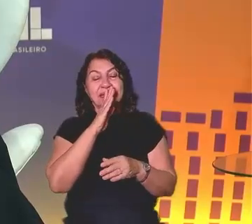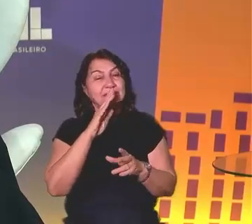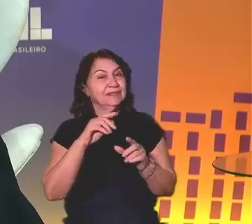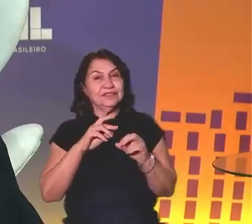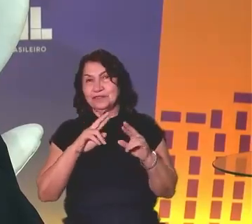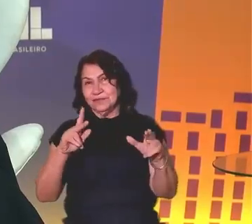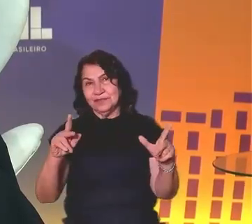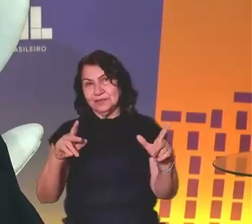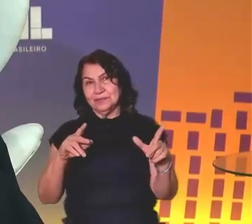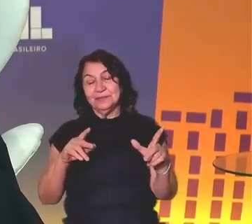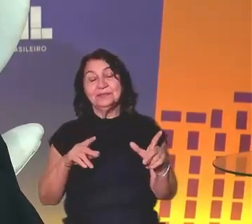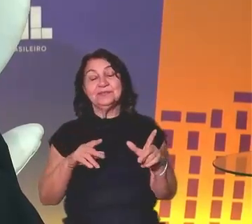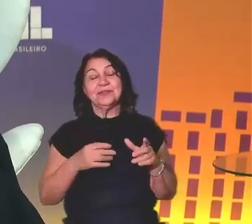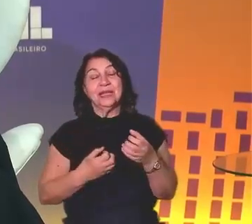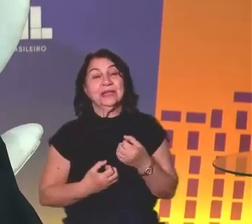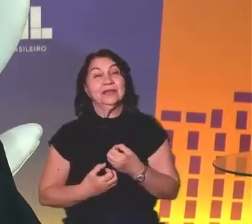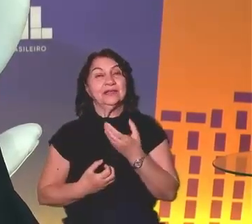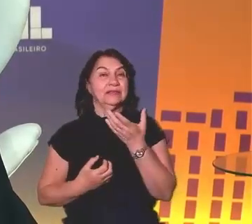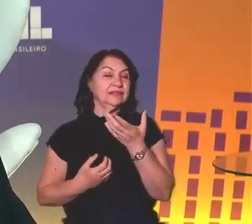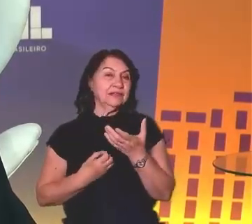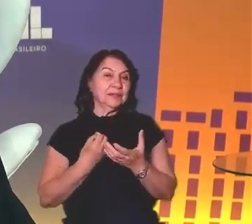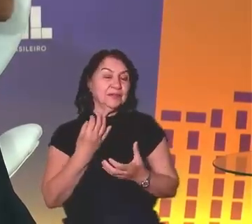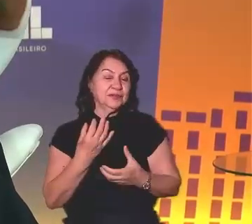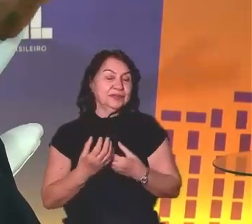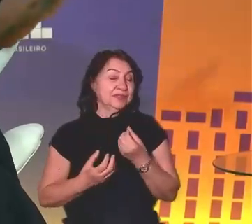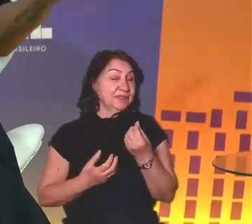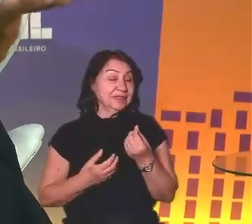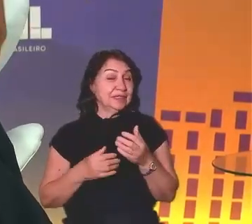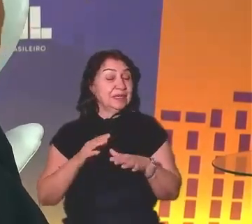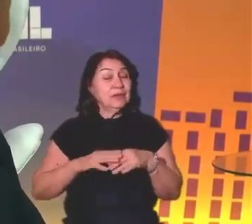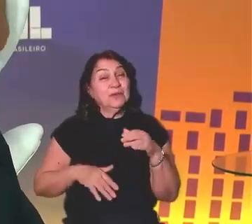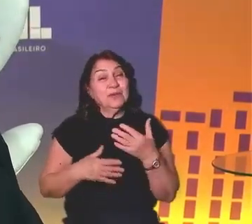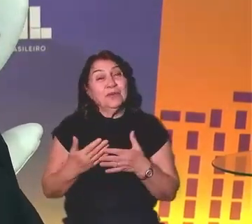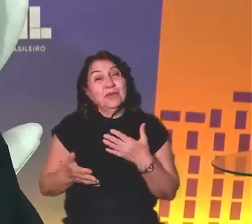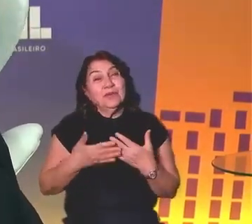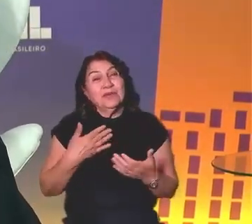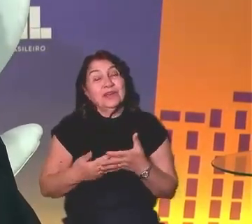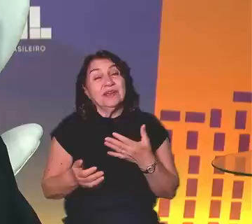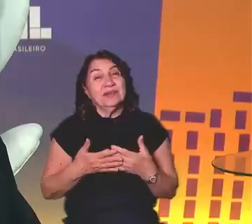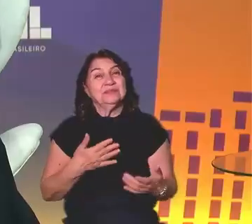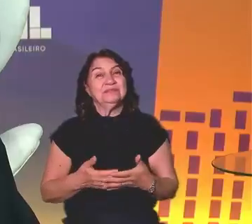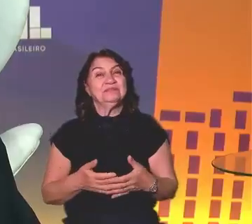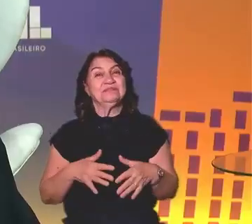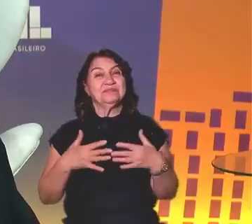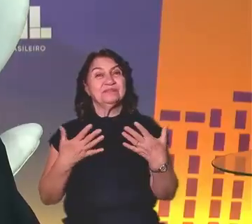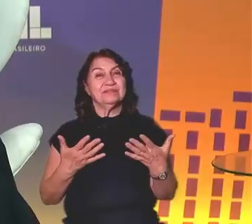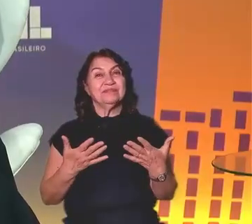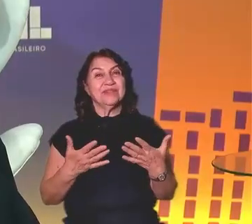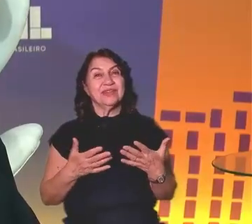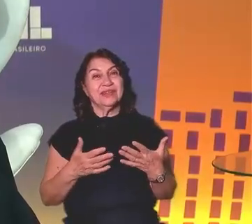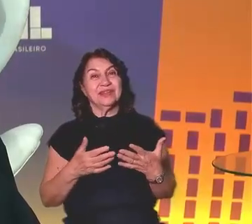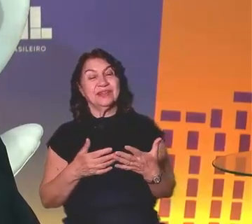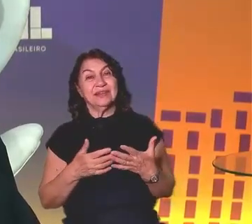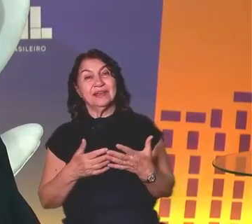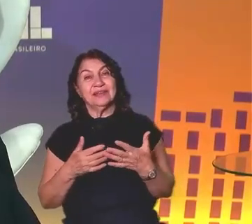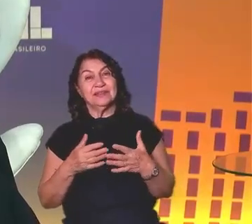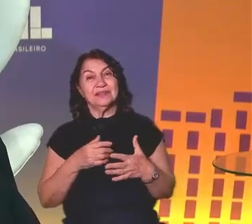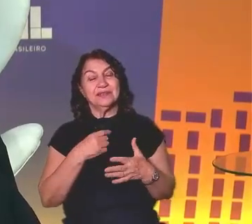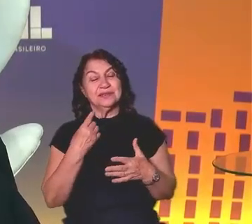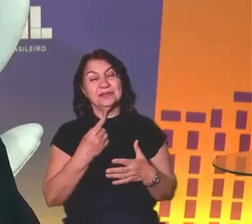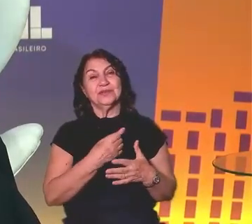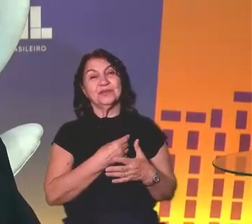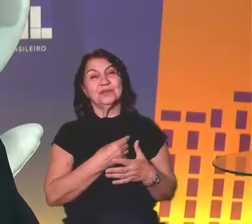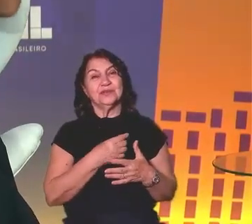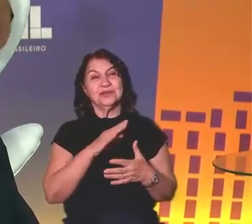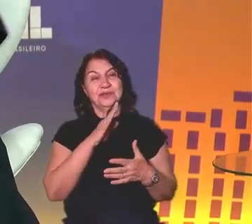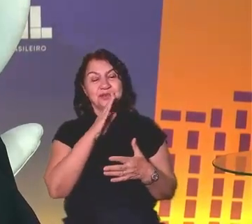que em toda poesia, seja a Rosa do Povo ou qualquer outra que tenha um efeito, esse